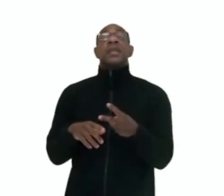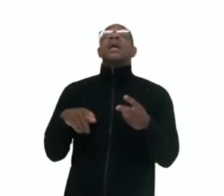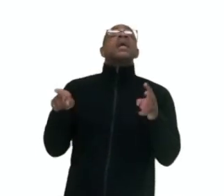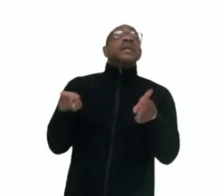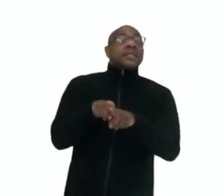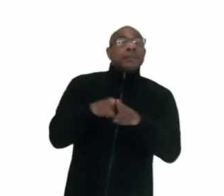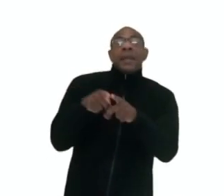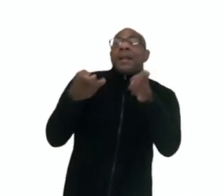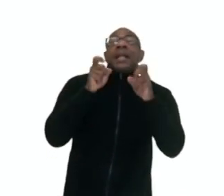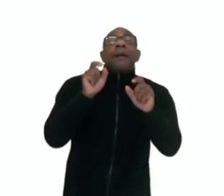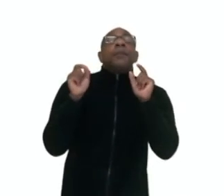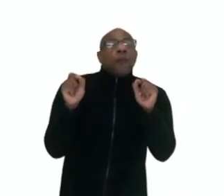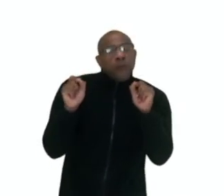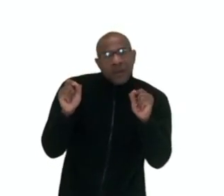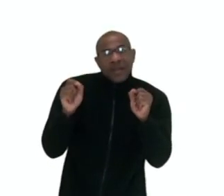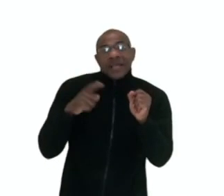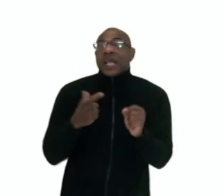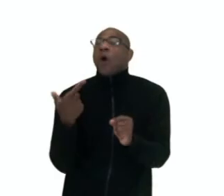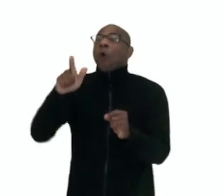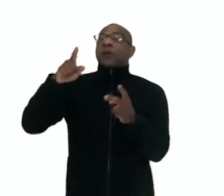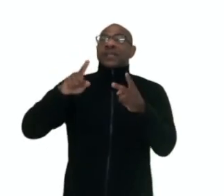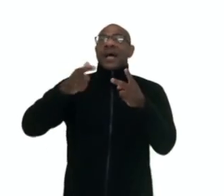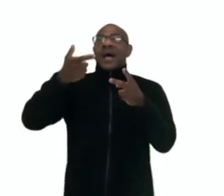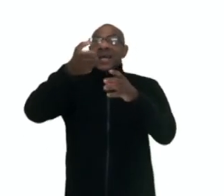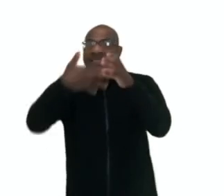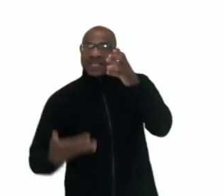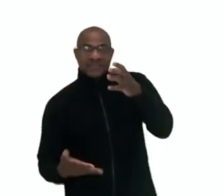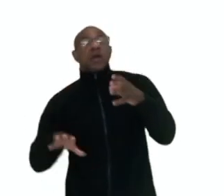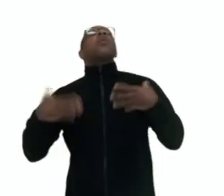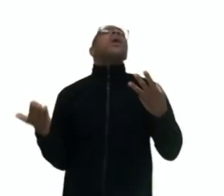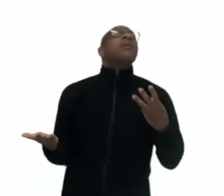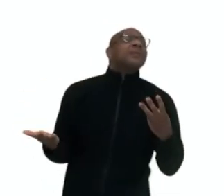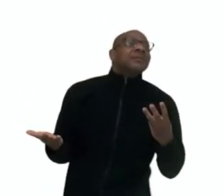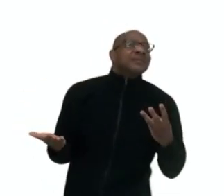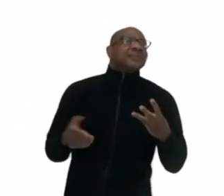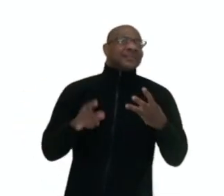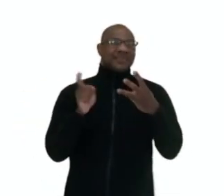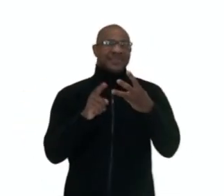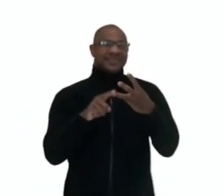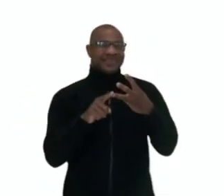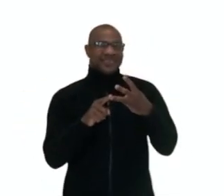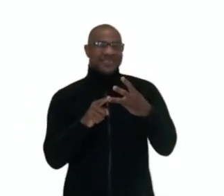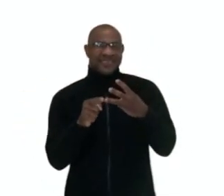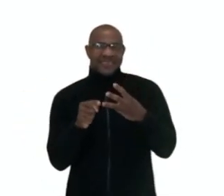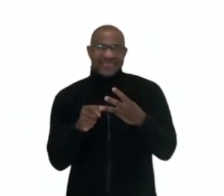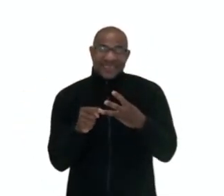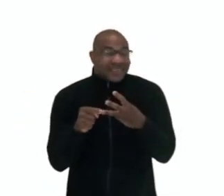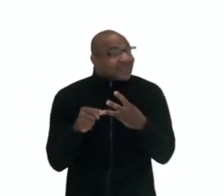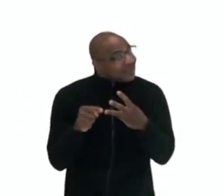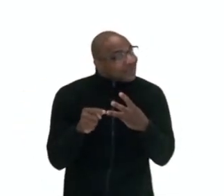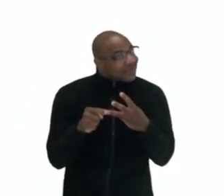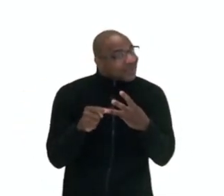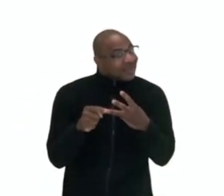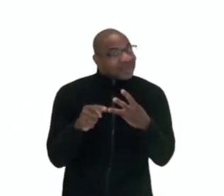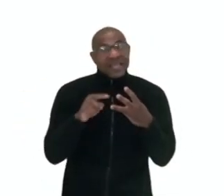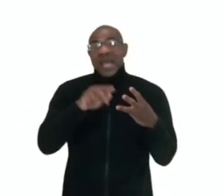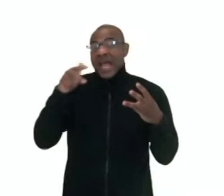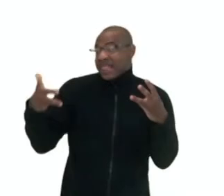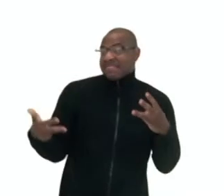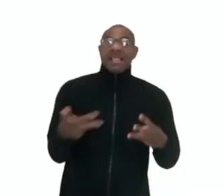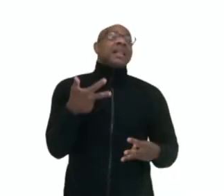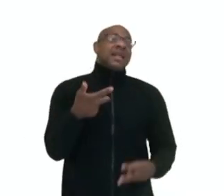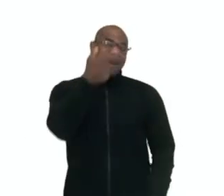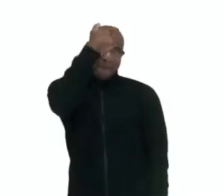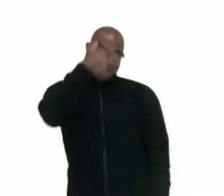eu noto aqui que eu tenho a outra característica. Qual é? Acertou quem falou que o texto é em terceira